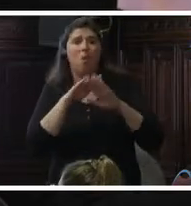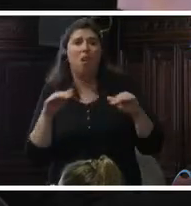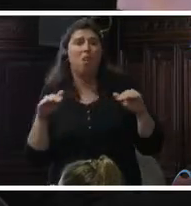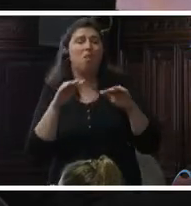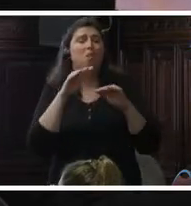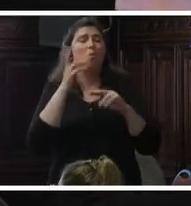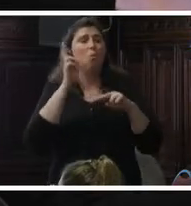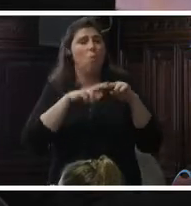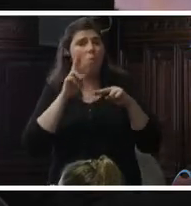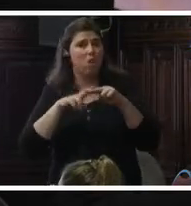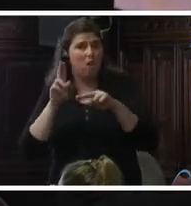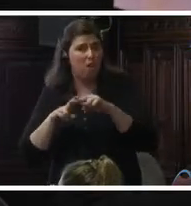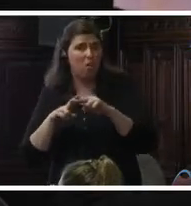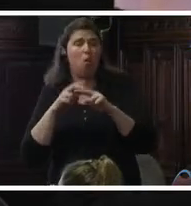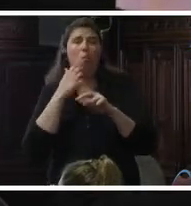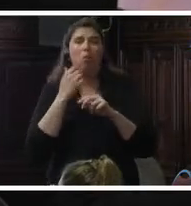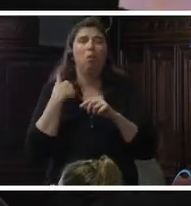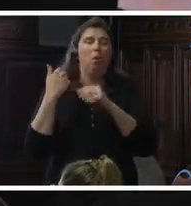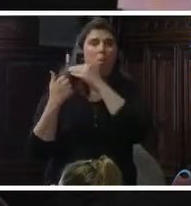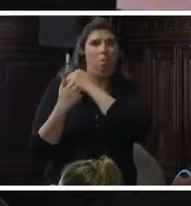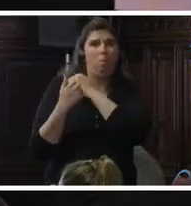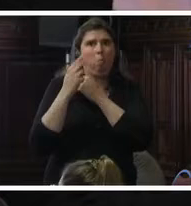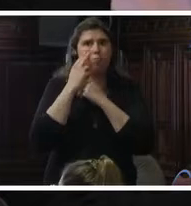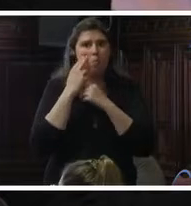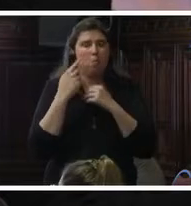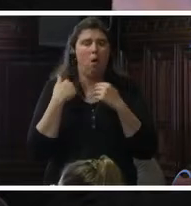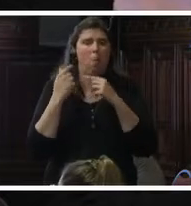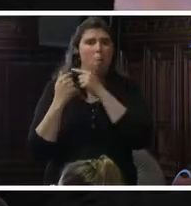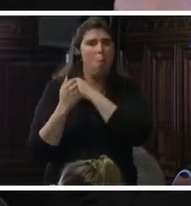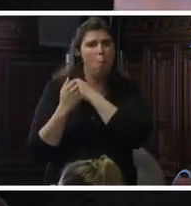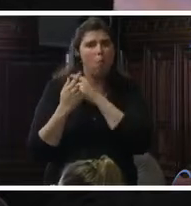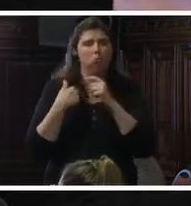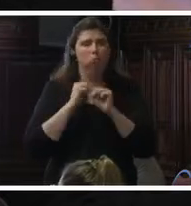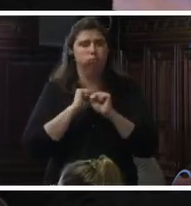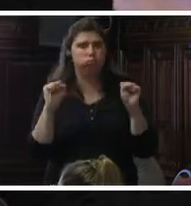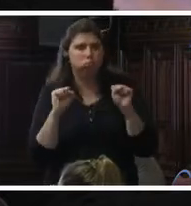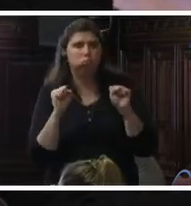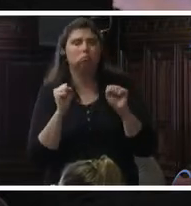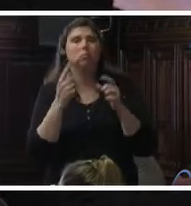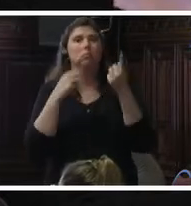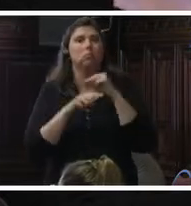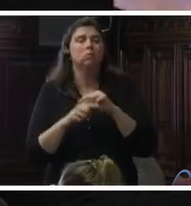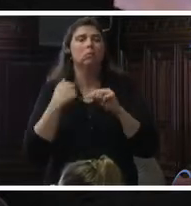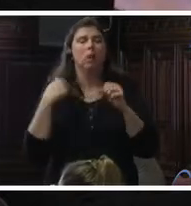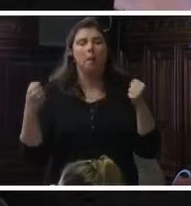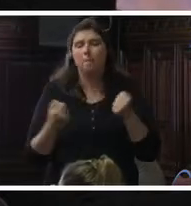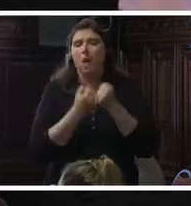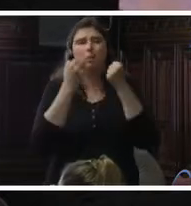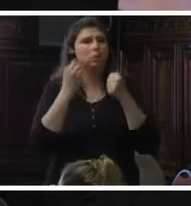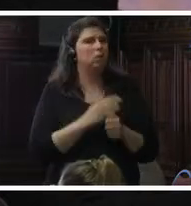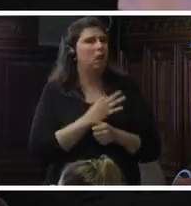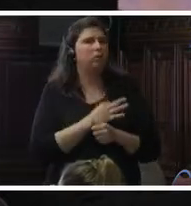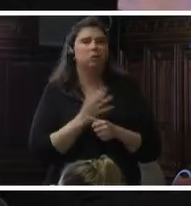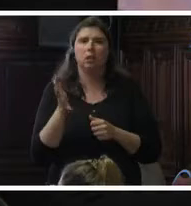broncoaspiração pela dificuldade na alimentação. O impacto sobre a vida diária e saúde física e mental das mulheres é igualmente